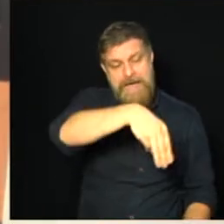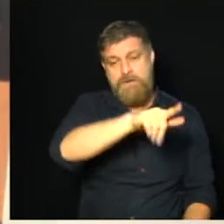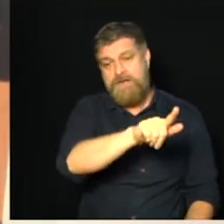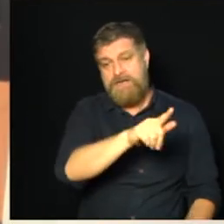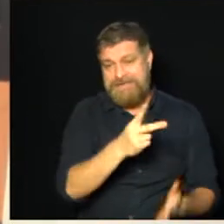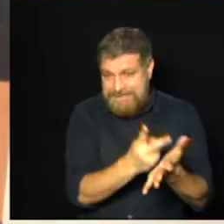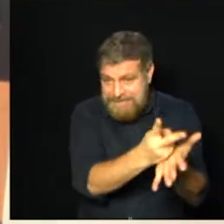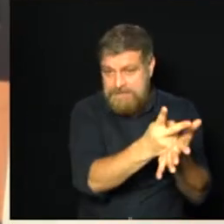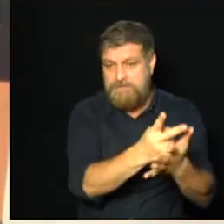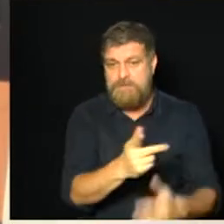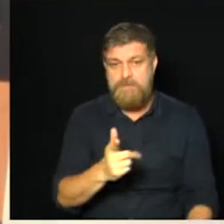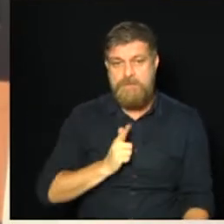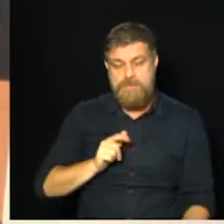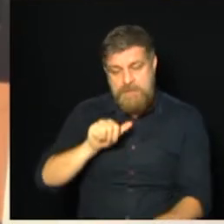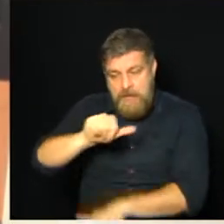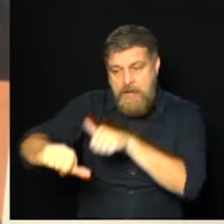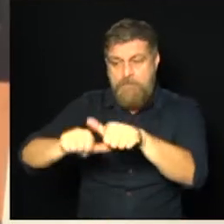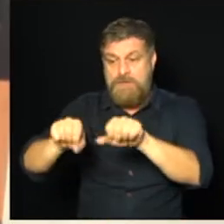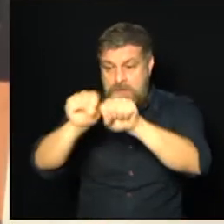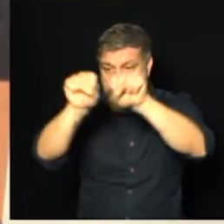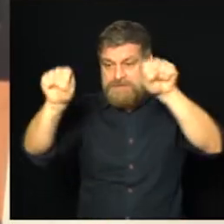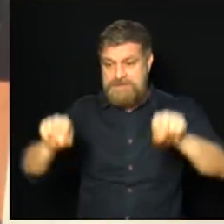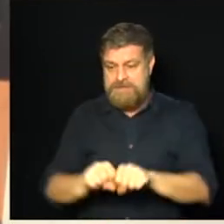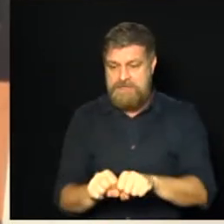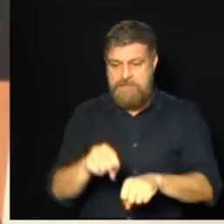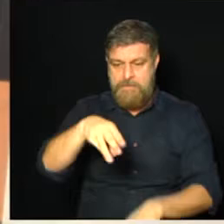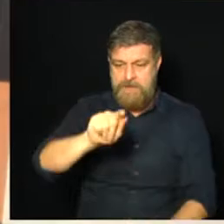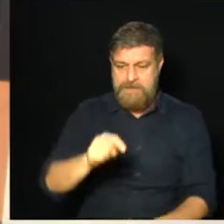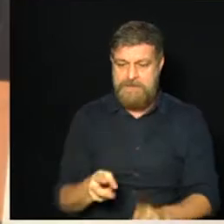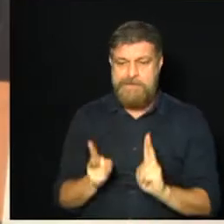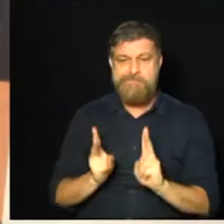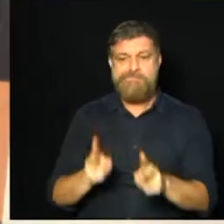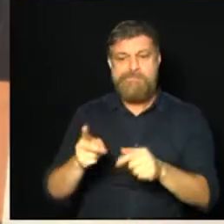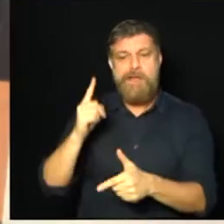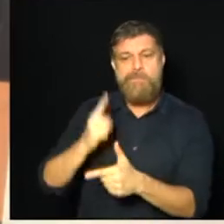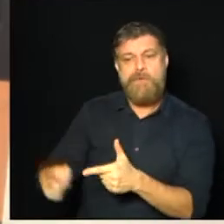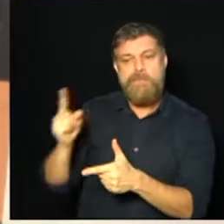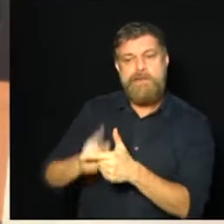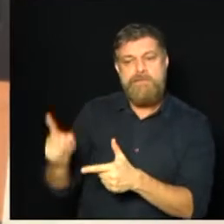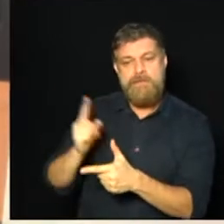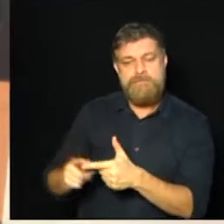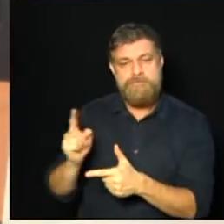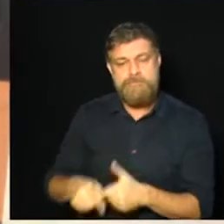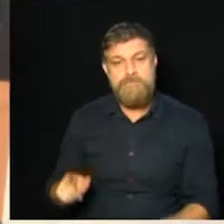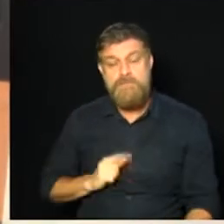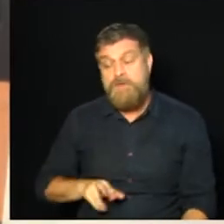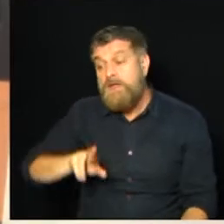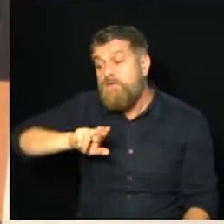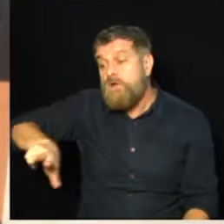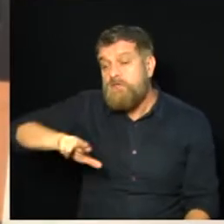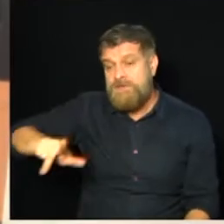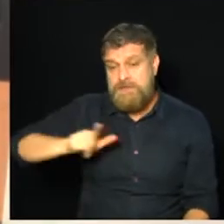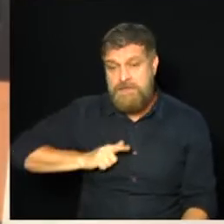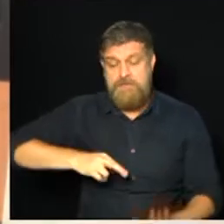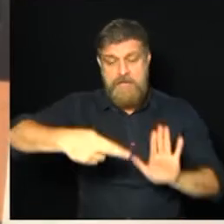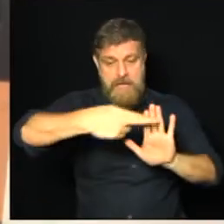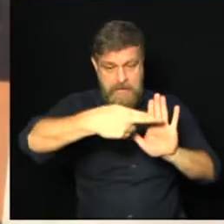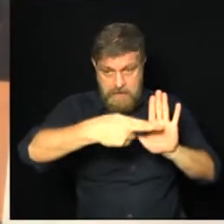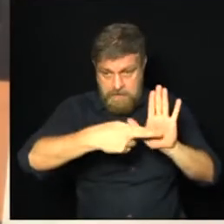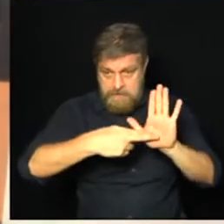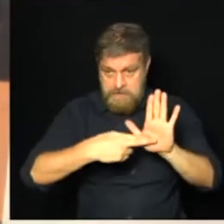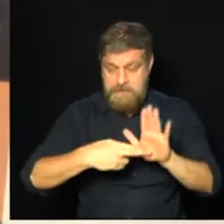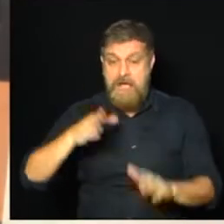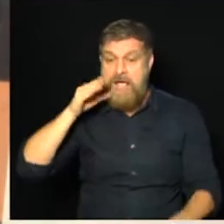dessa autarquia e mudança para a Rede Mário Gatti, esse problema continuou o mesmo. A diferença é que houve a regularização da cessão